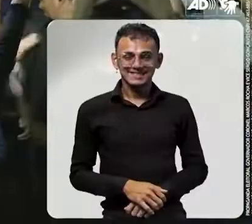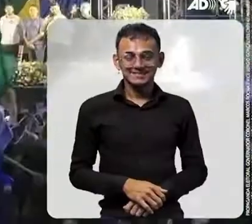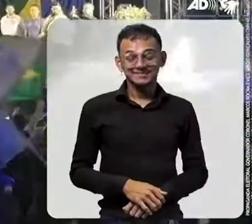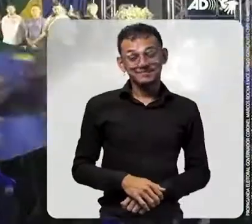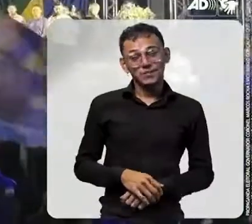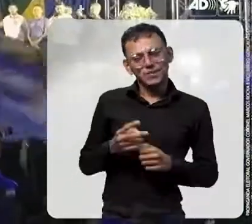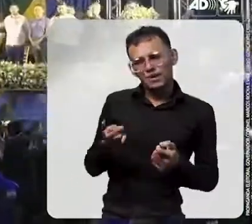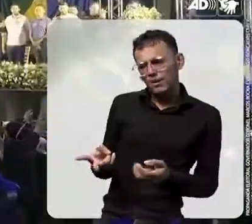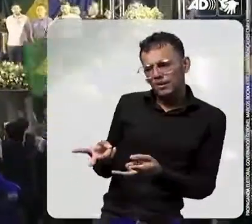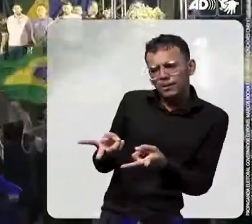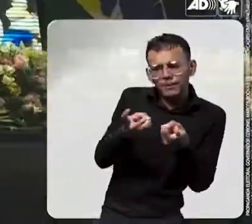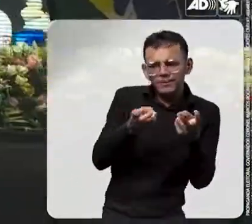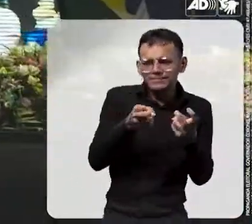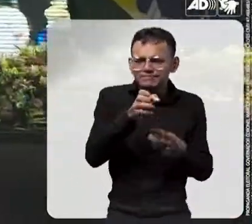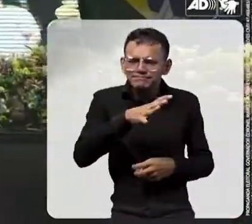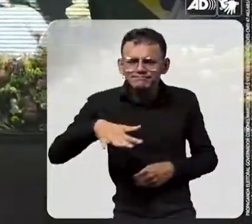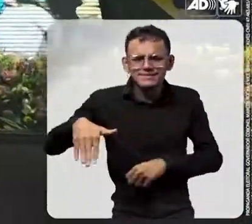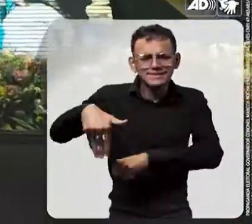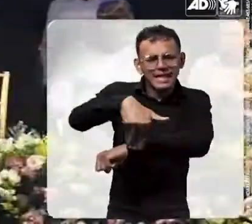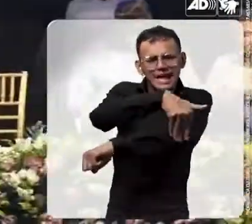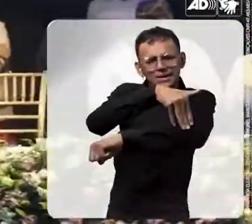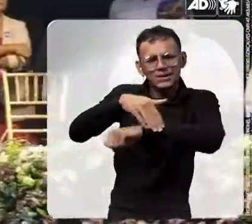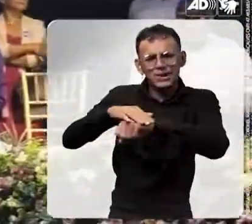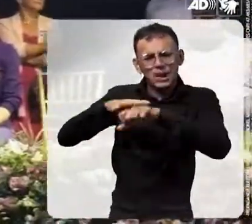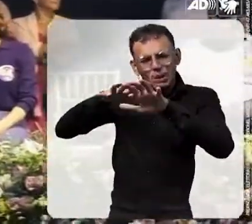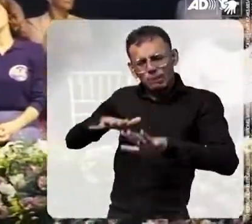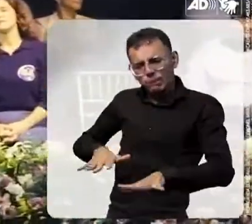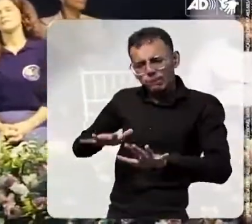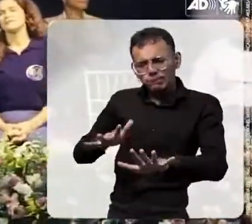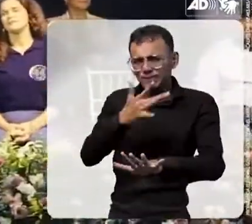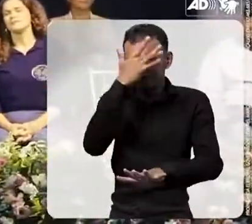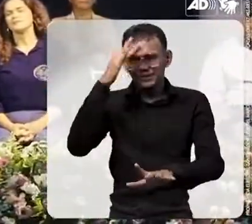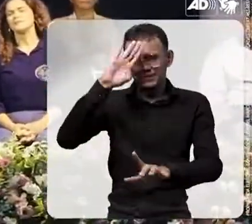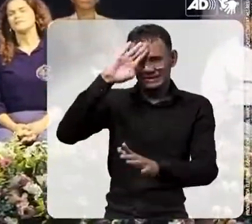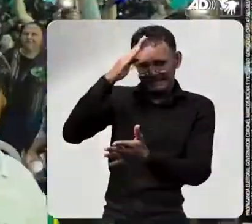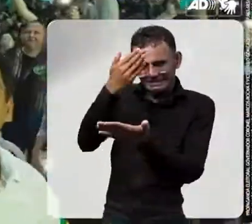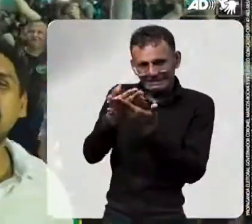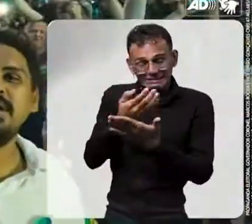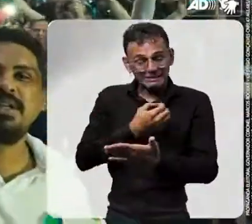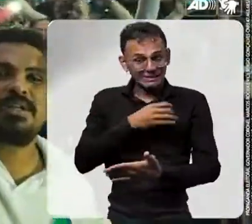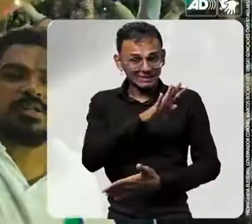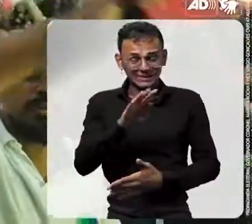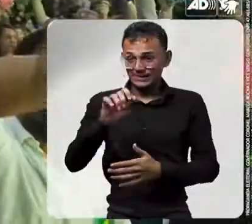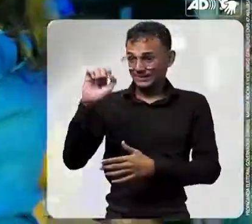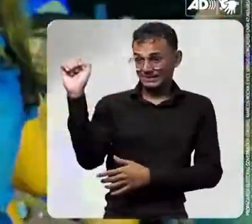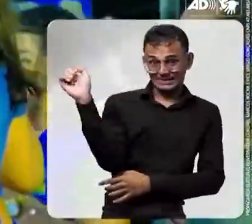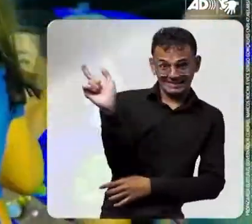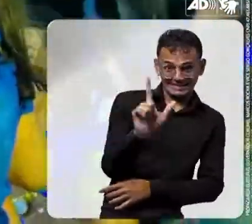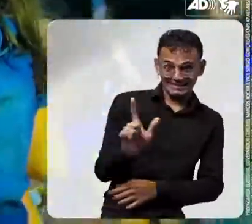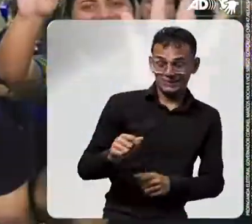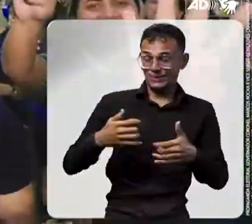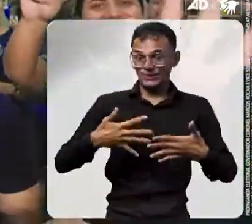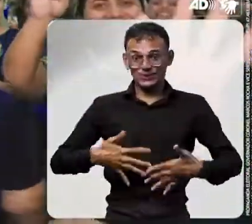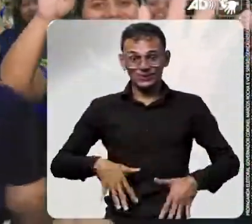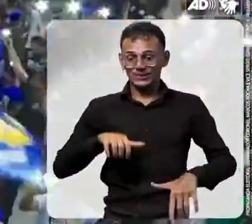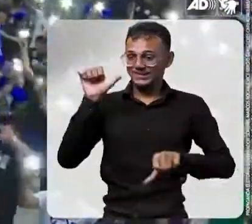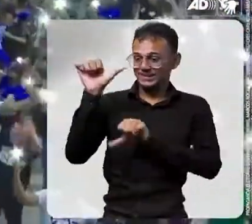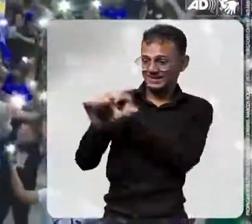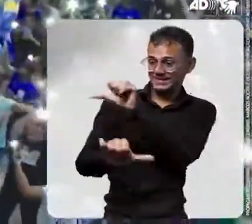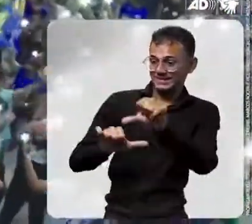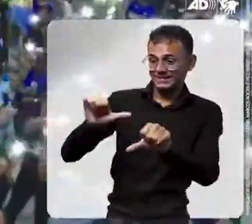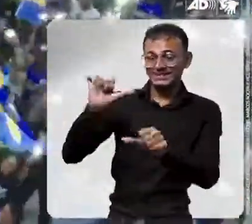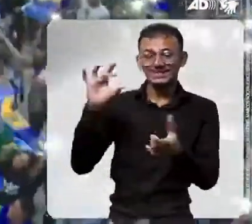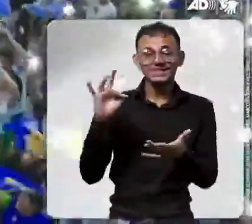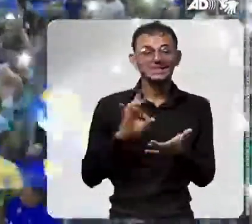Eu observo nas ruas o movimento da onda azul que tá